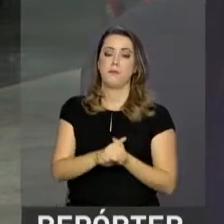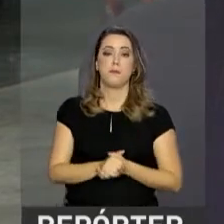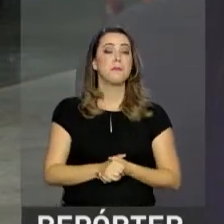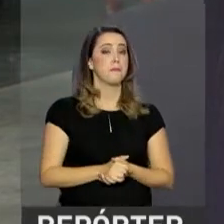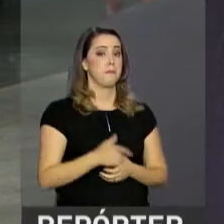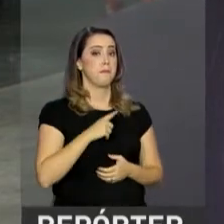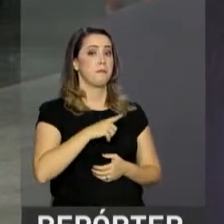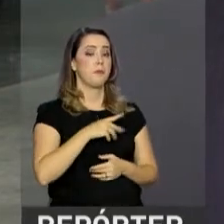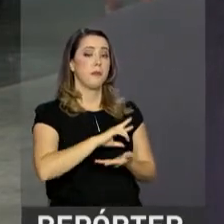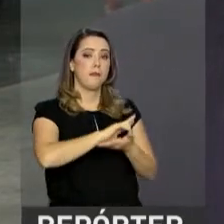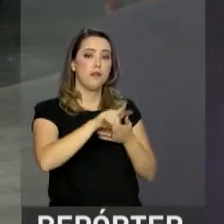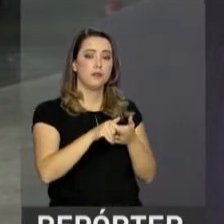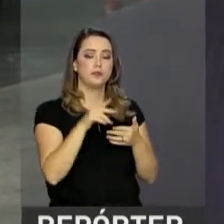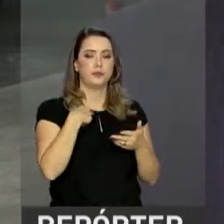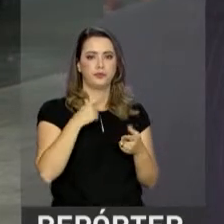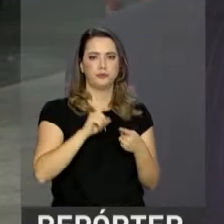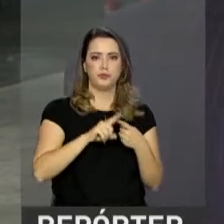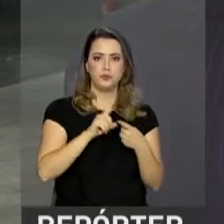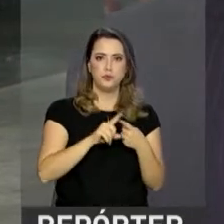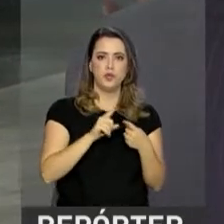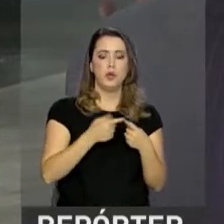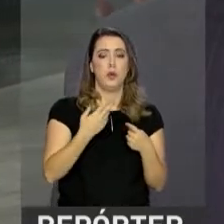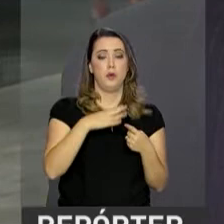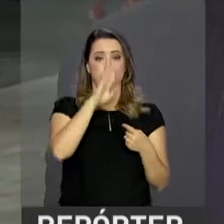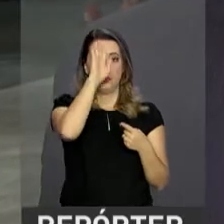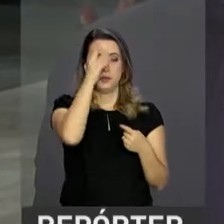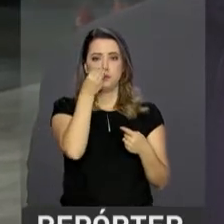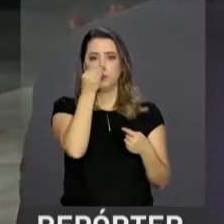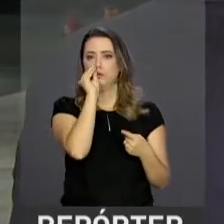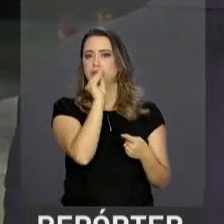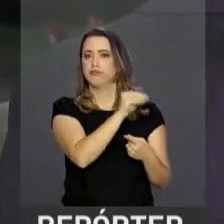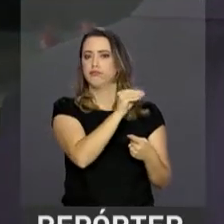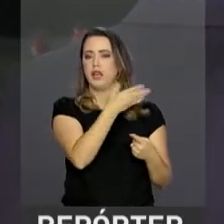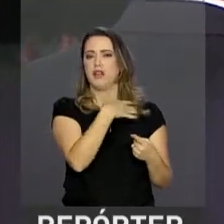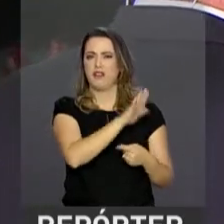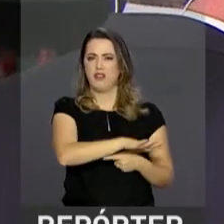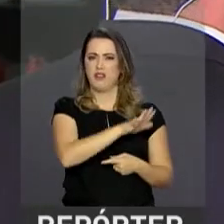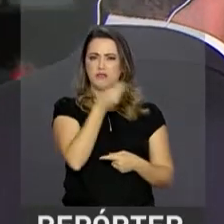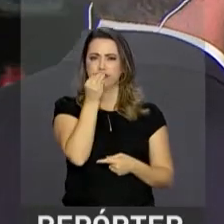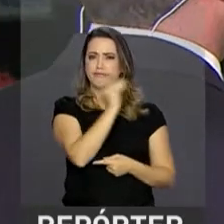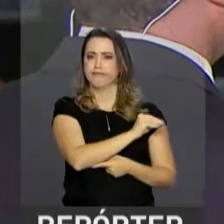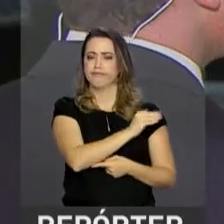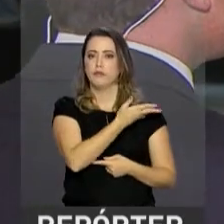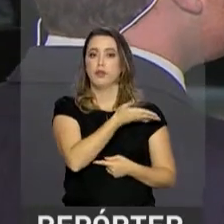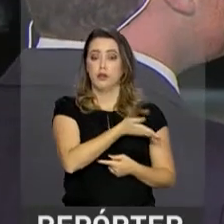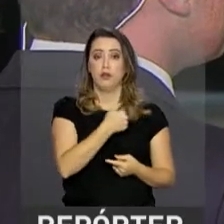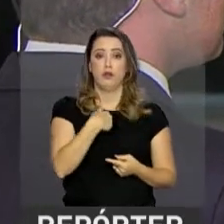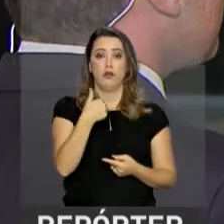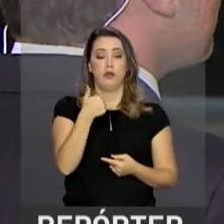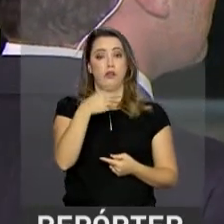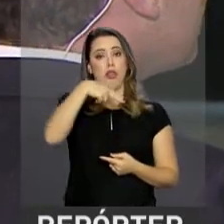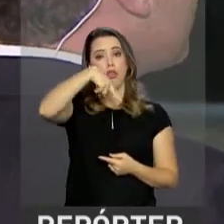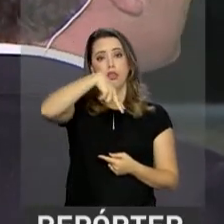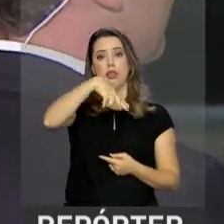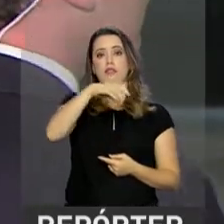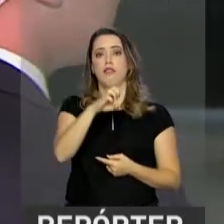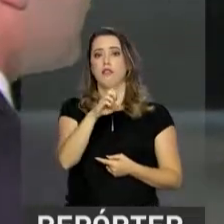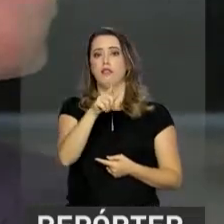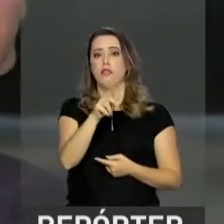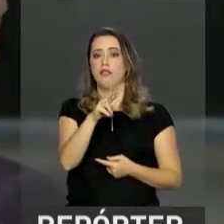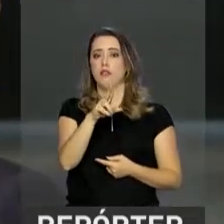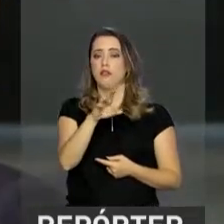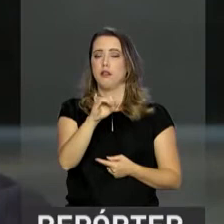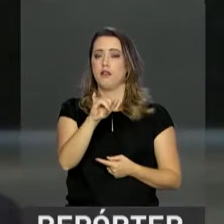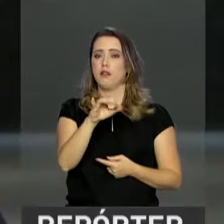Com relação à negligência, que é o principal motivo reportado no Disque 100, nós trabalhamos muito fortemente a capacitação